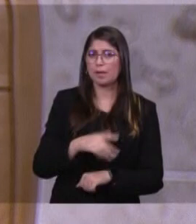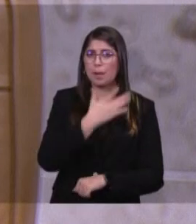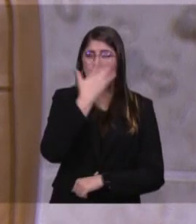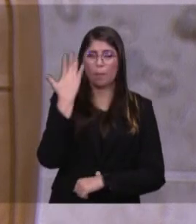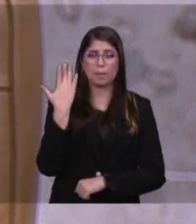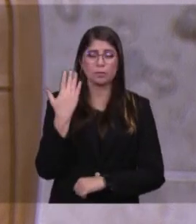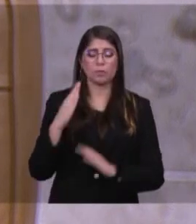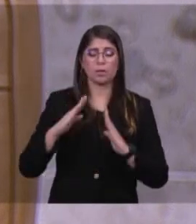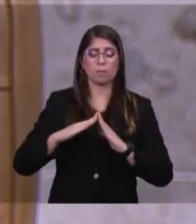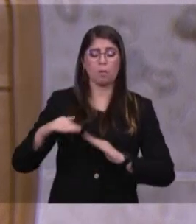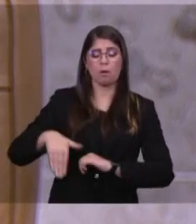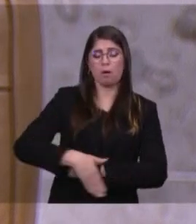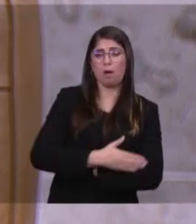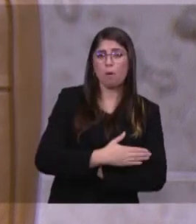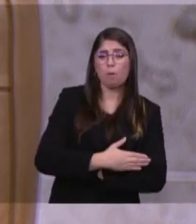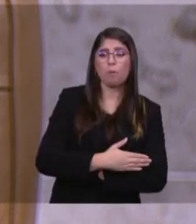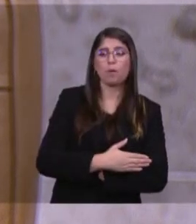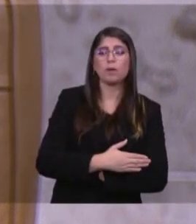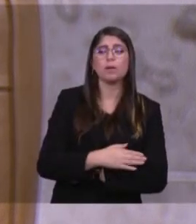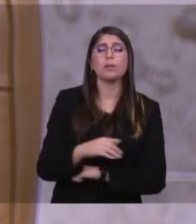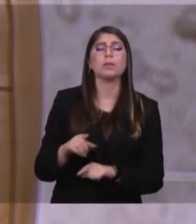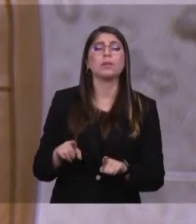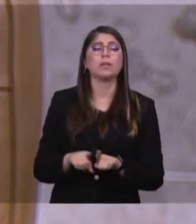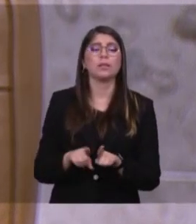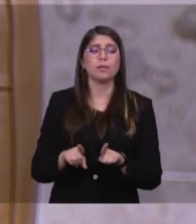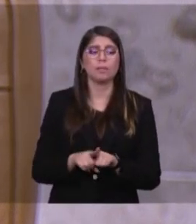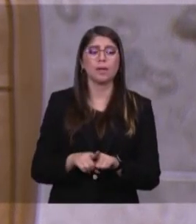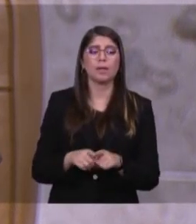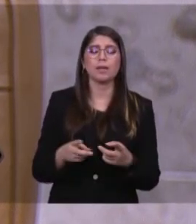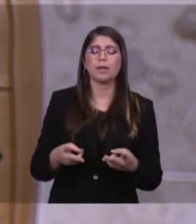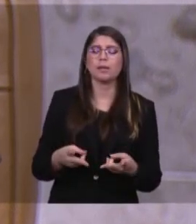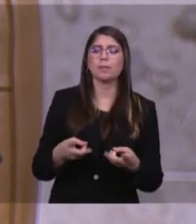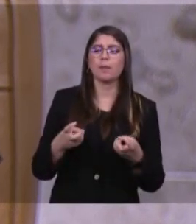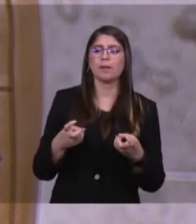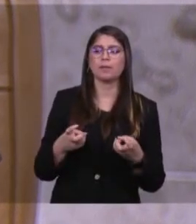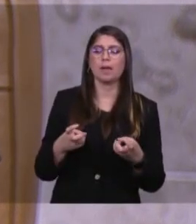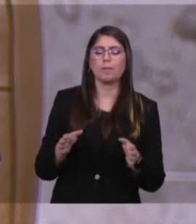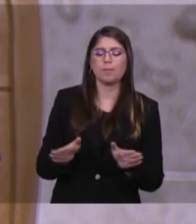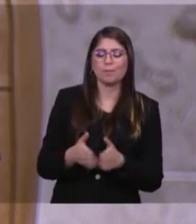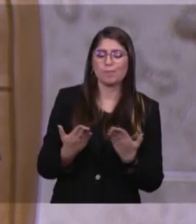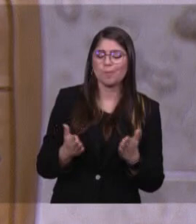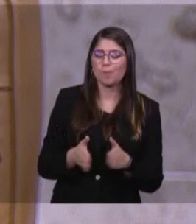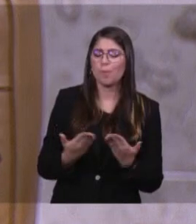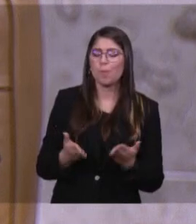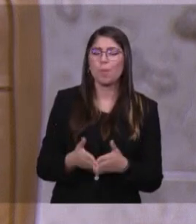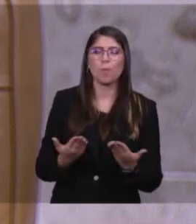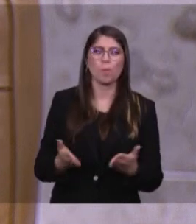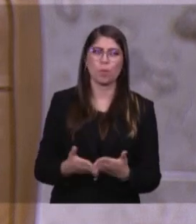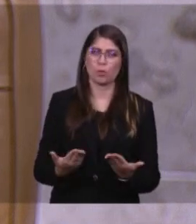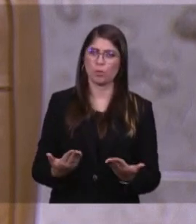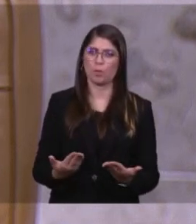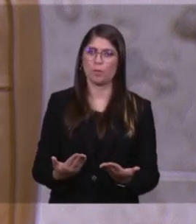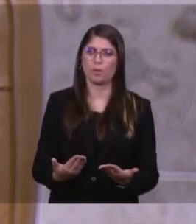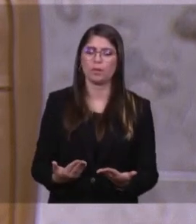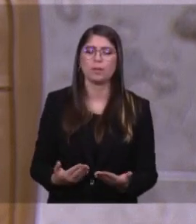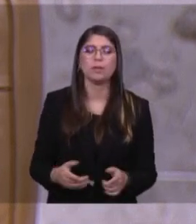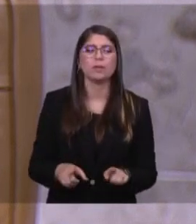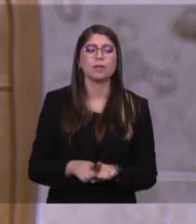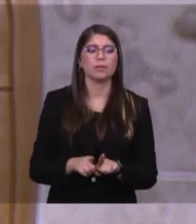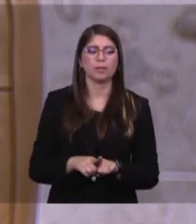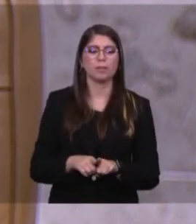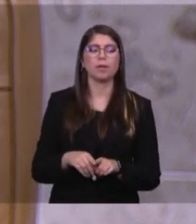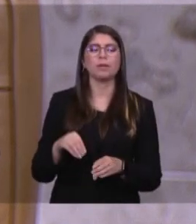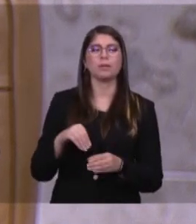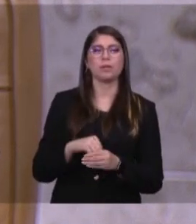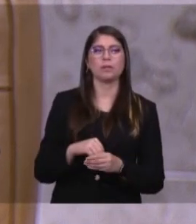rua, adicção e, presumidamente, em situação de miserabilidade, conforme demandado na